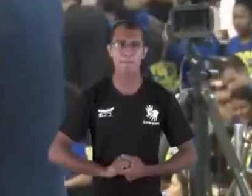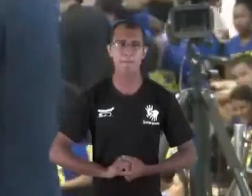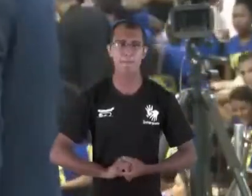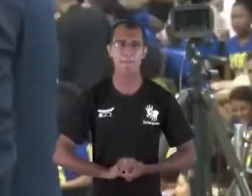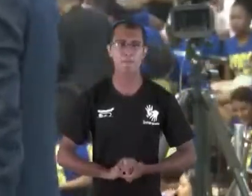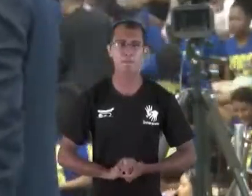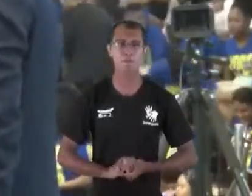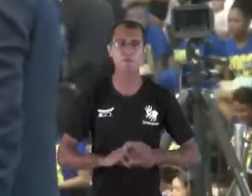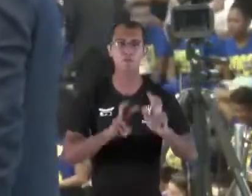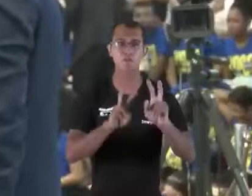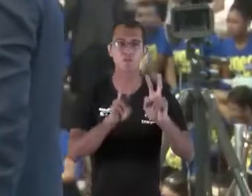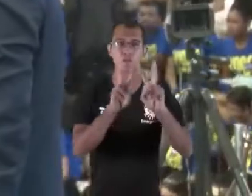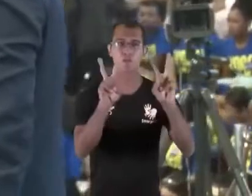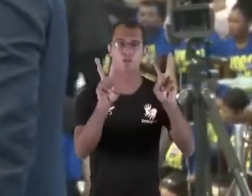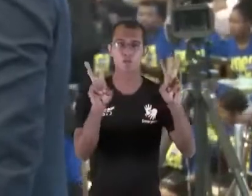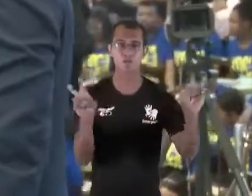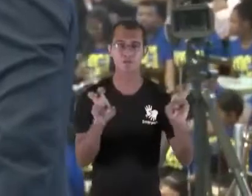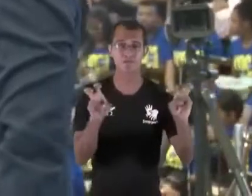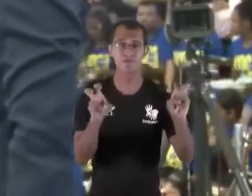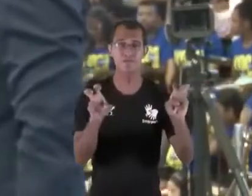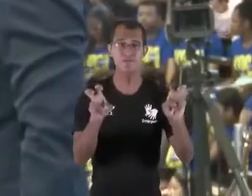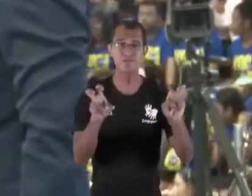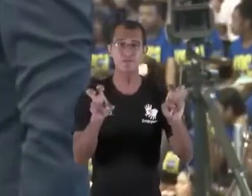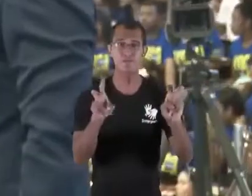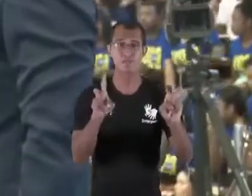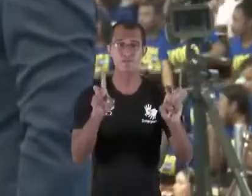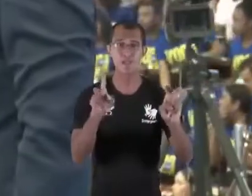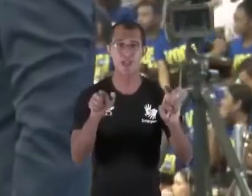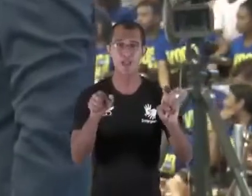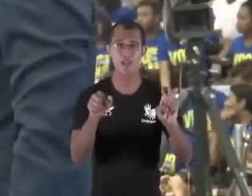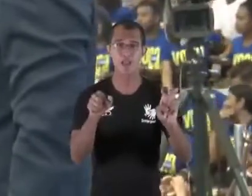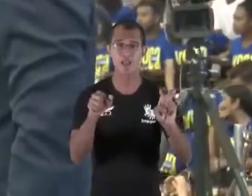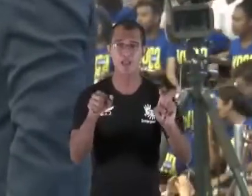O tema é a vocação.